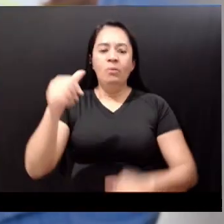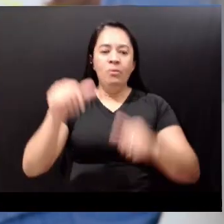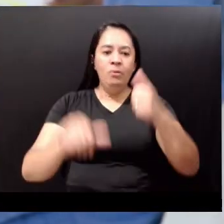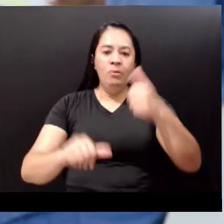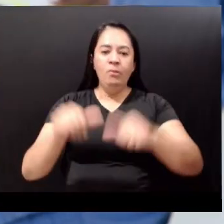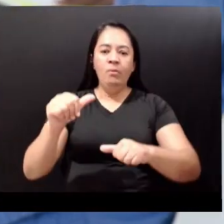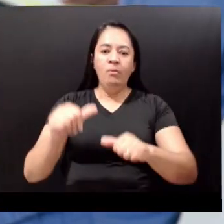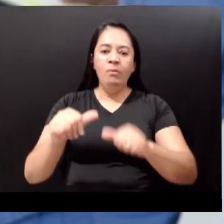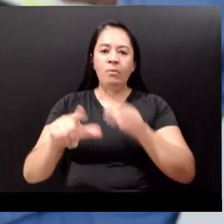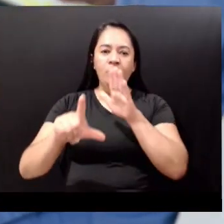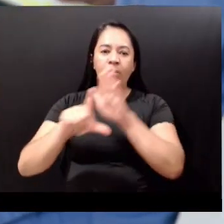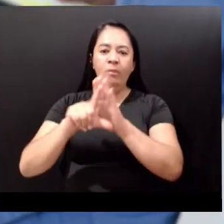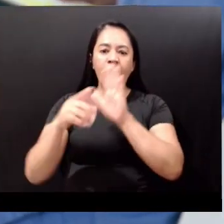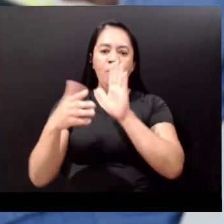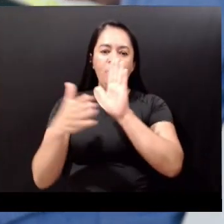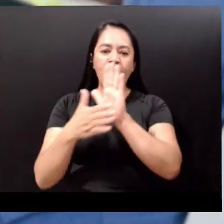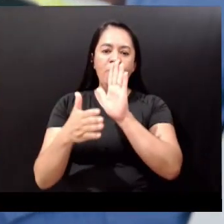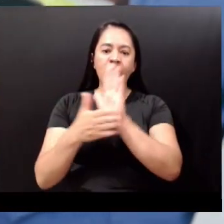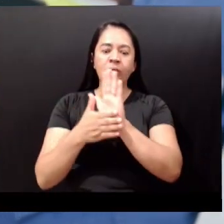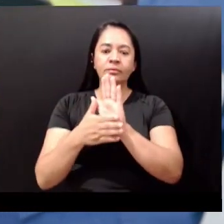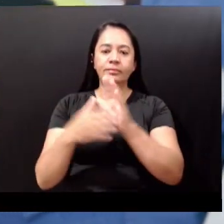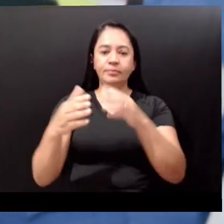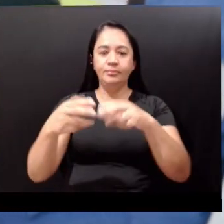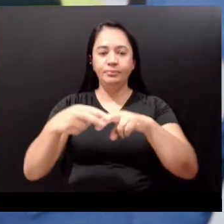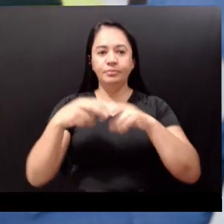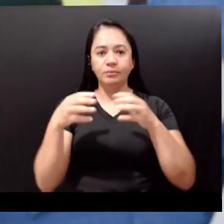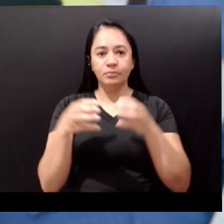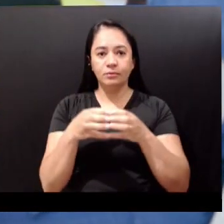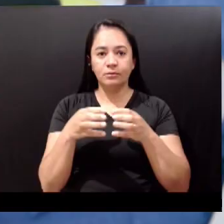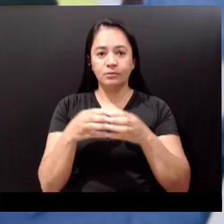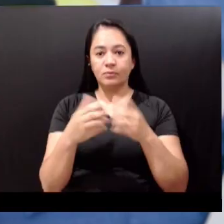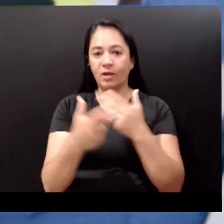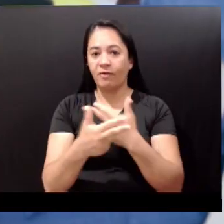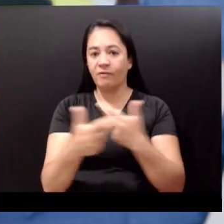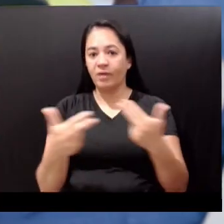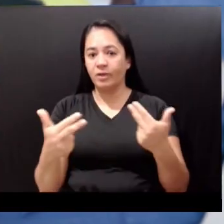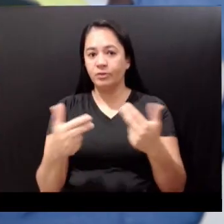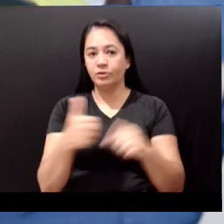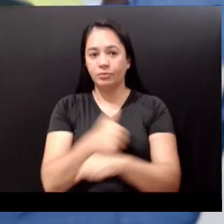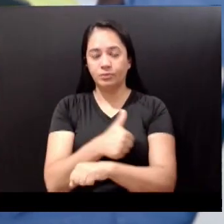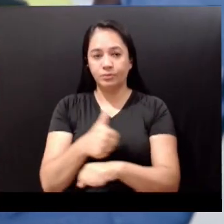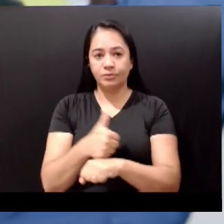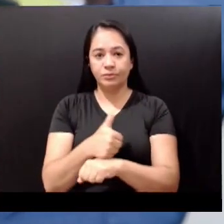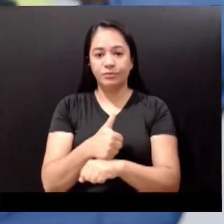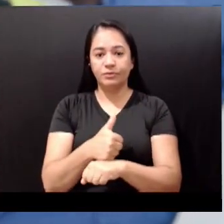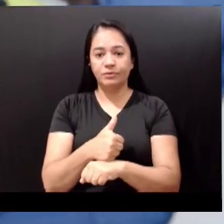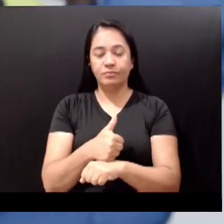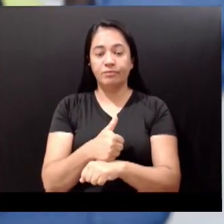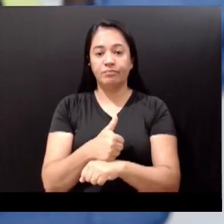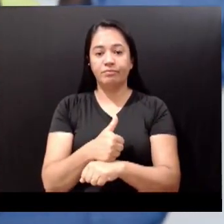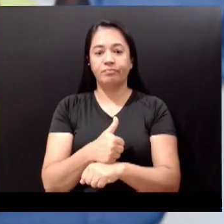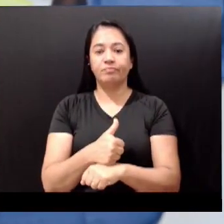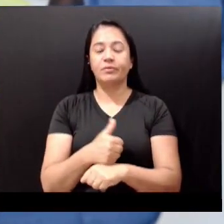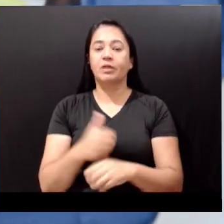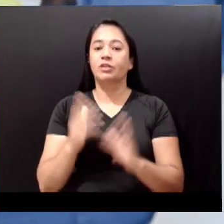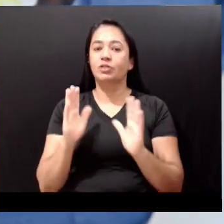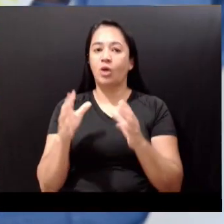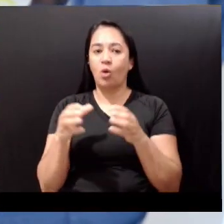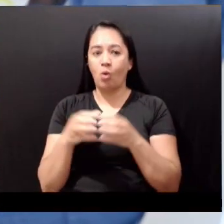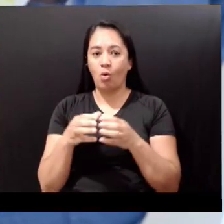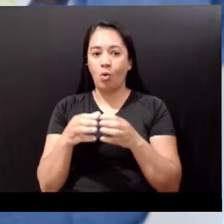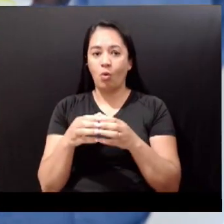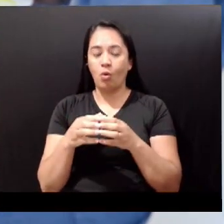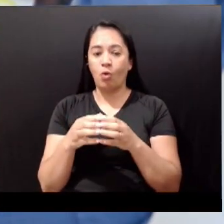individualmente avaliado, a lei propõe isso, por uma comissão multiprofissional e interdisciplinar. Então, uma